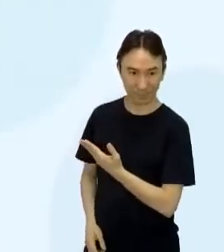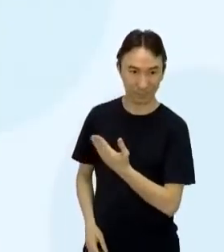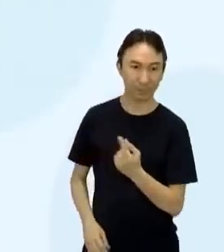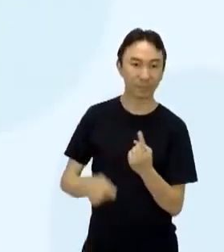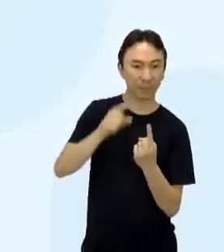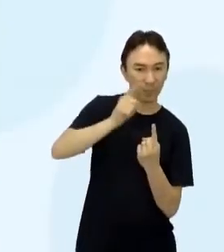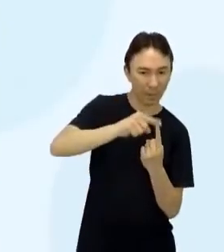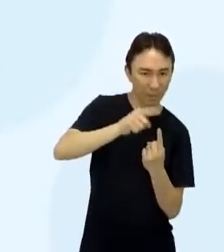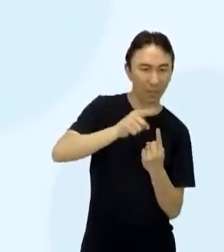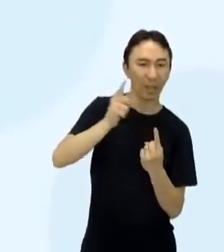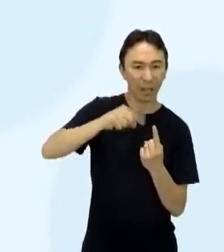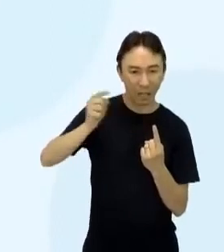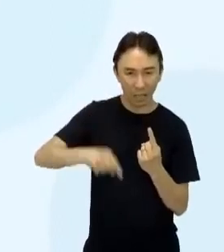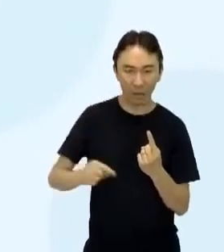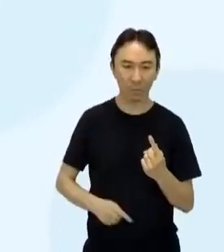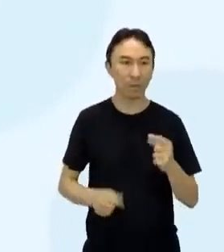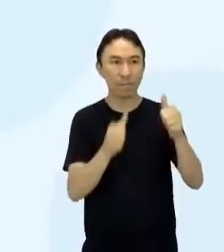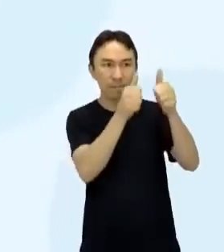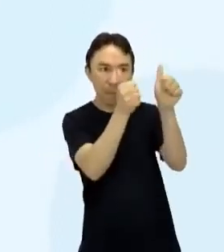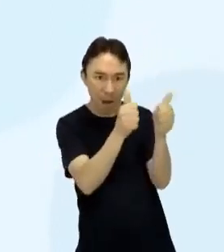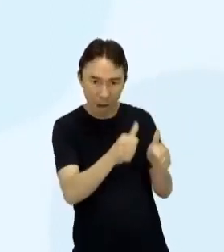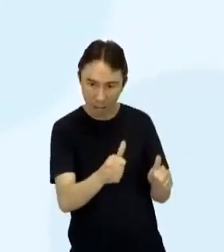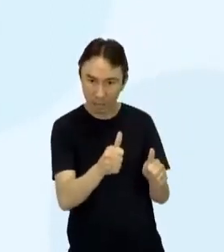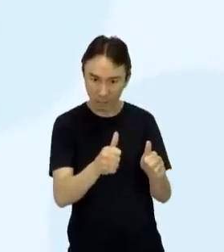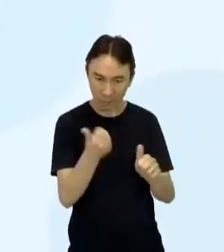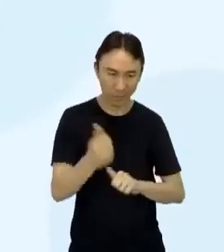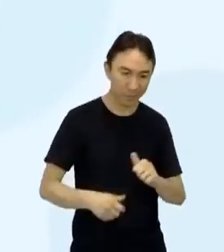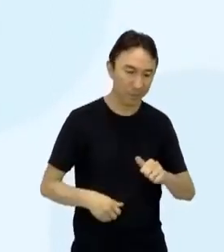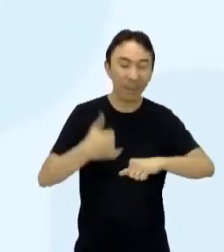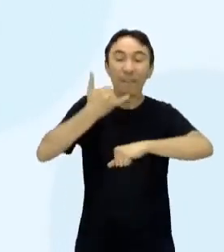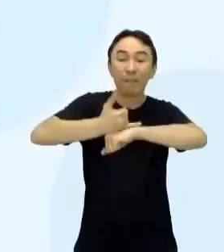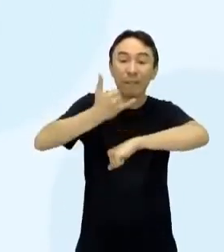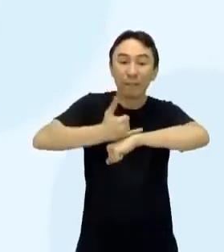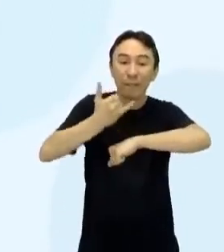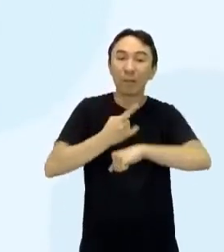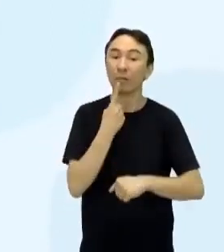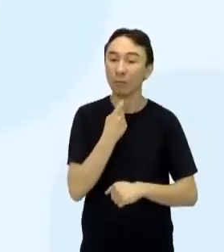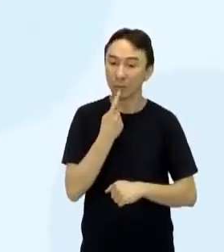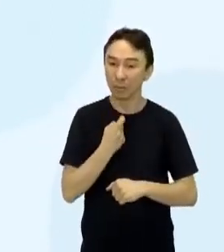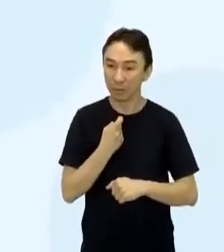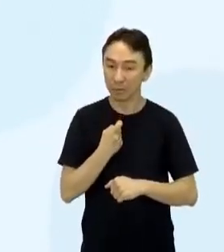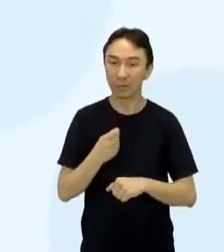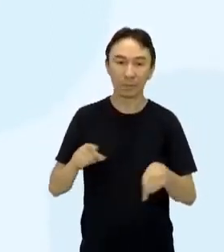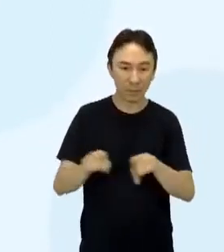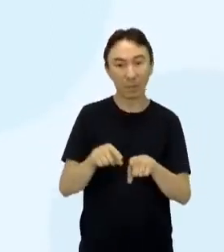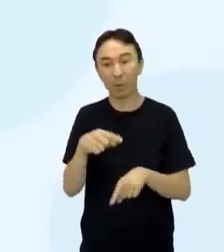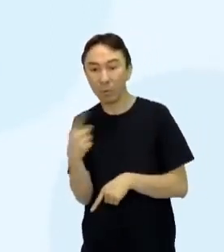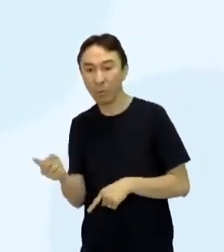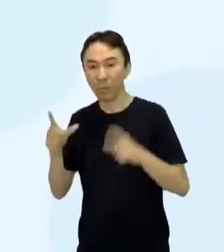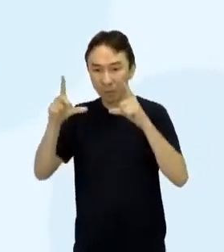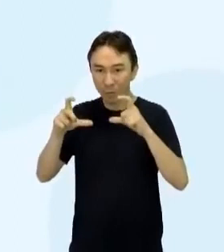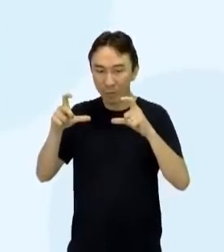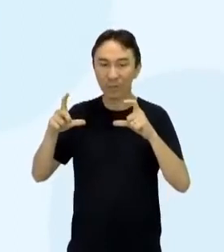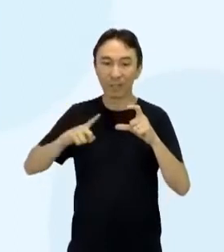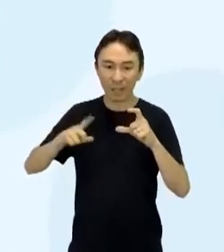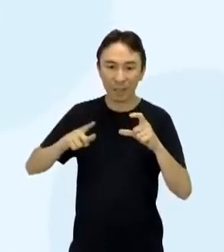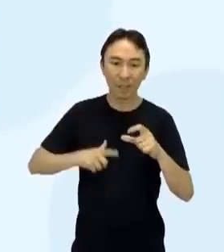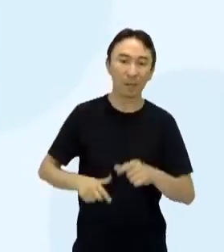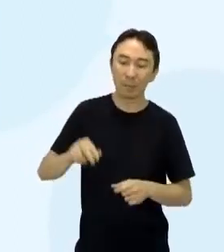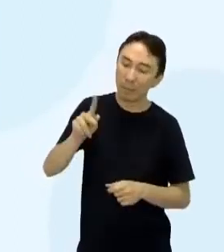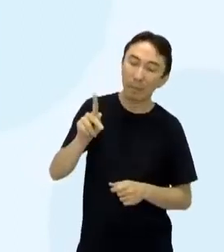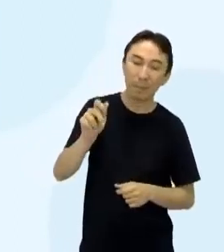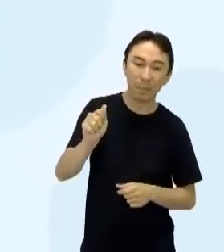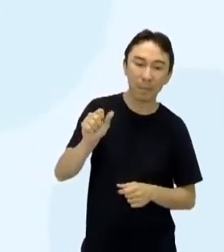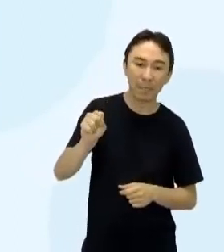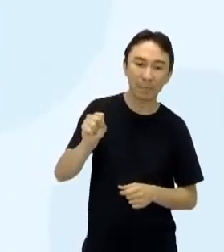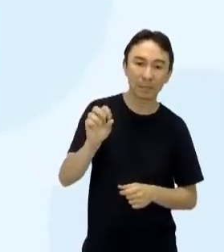uma estátua, né, de bronze do Edward Jenner e a outra é do Louis Pasteur. Vamos entender quem são essas pessoas aí. O Edward Jenner, né,